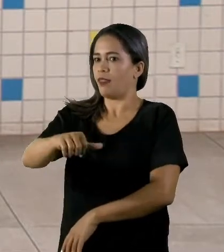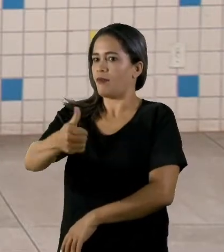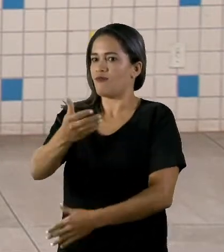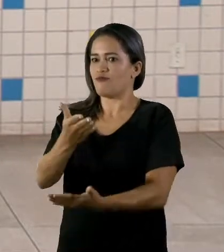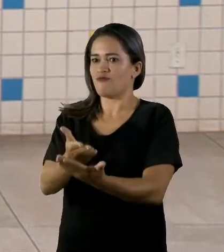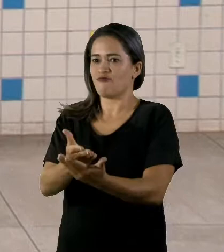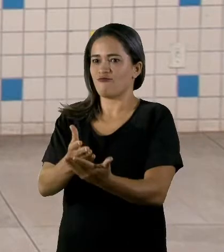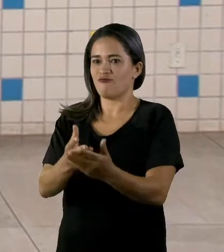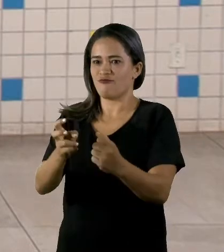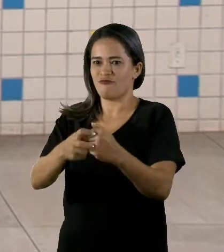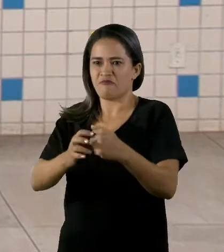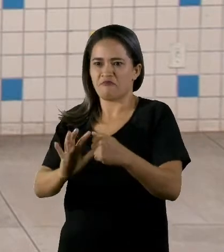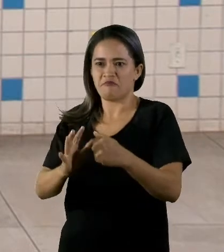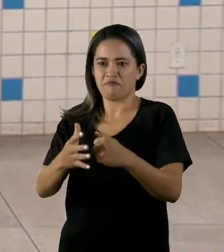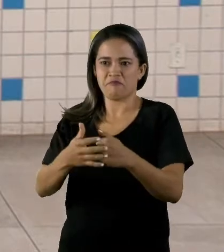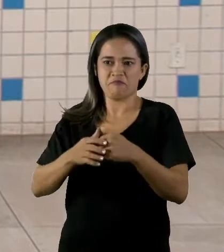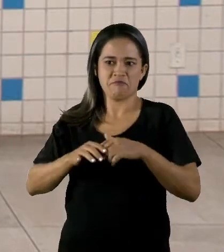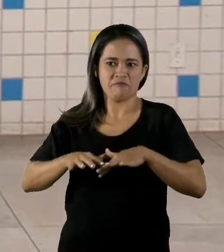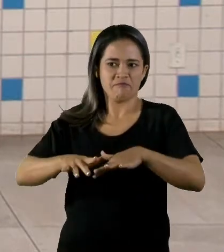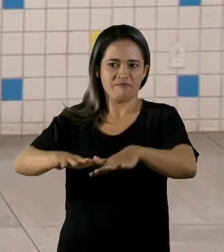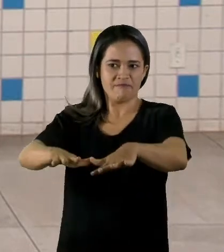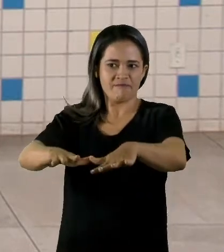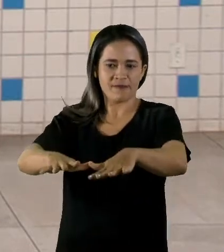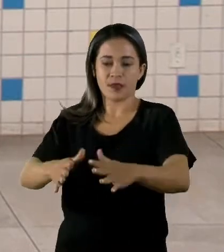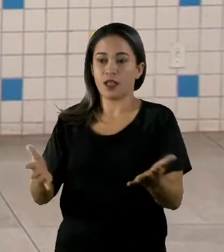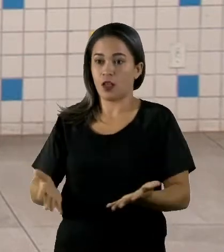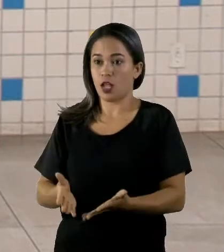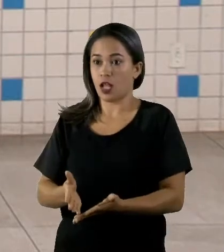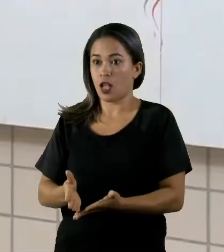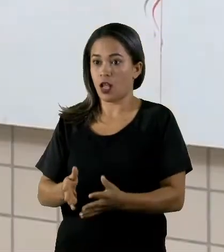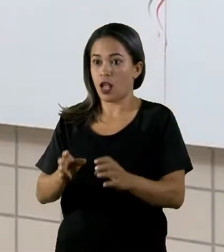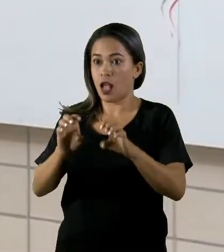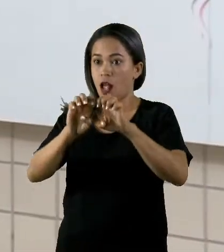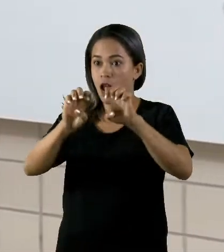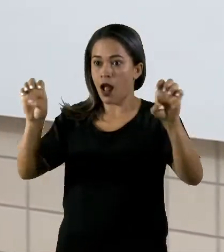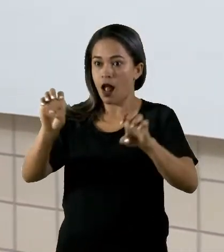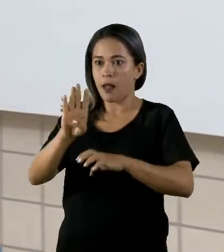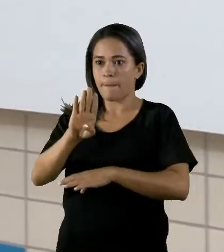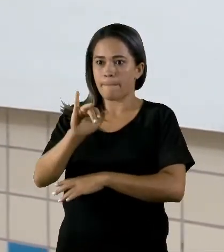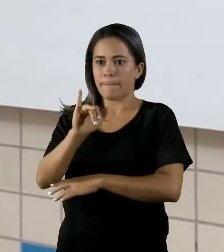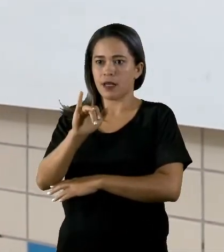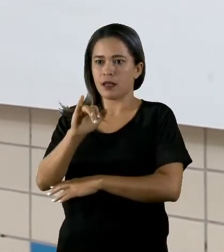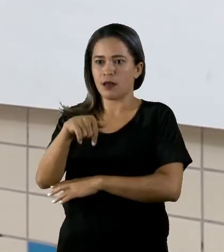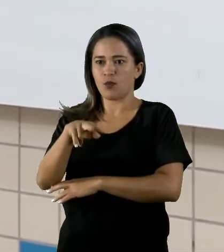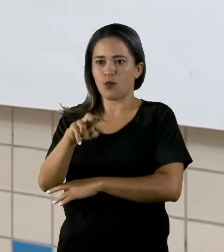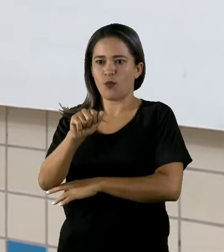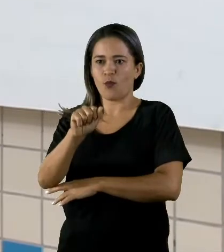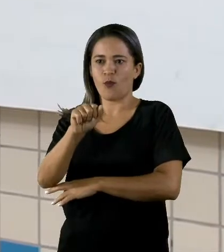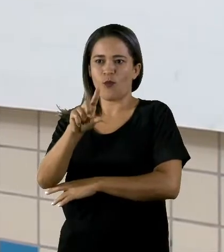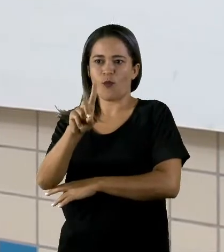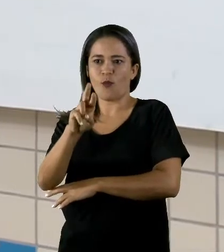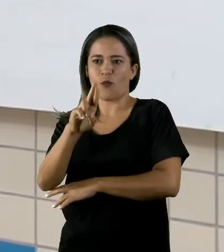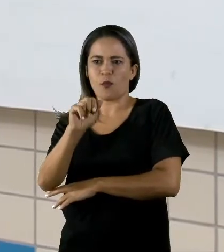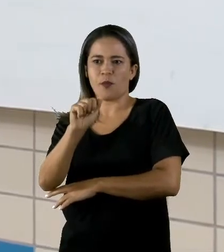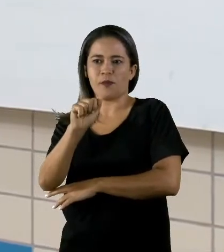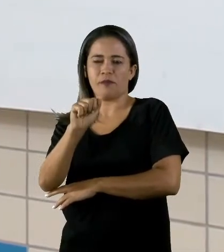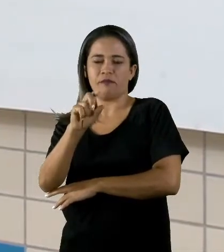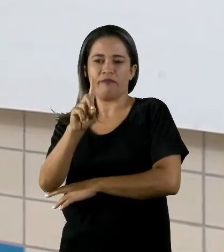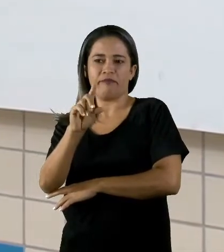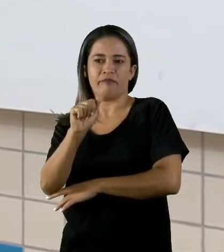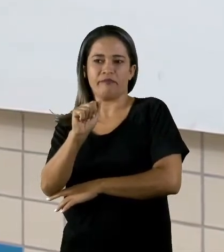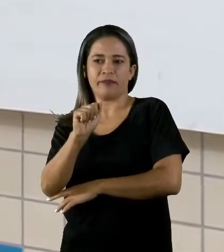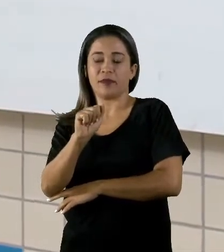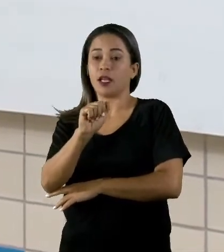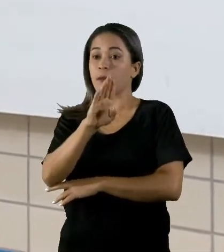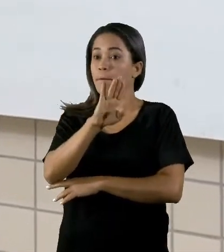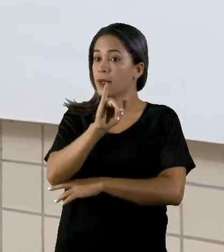pandemia. Então, olha só, vamos ver agora a equação biquadrada. Vamos lá? Vem comigo. Bom, equação biquadrada. Bi